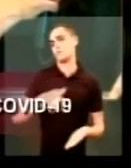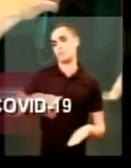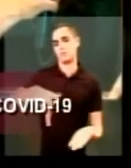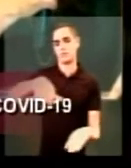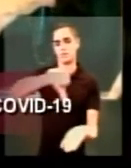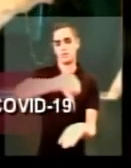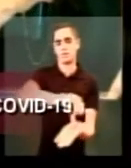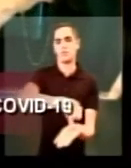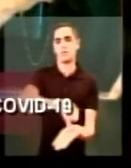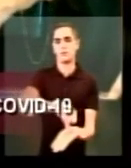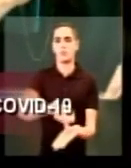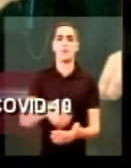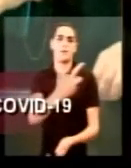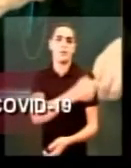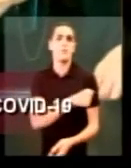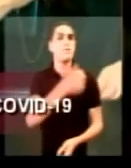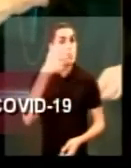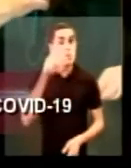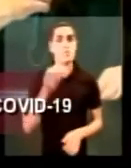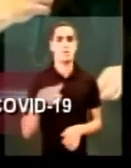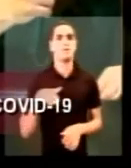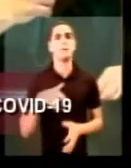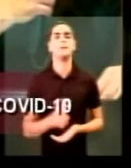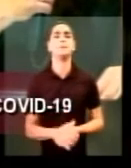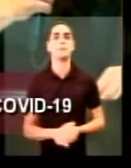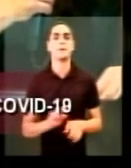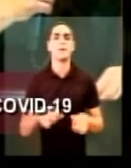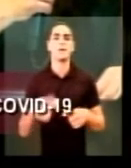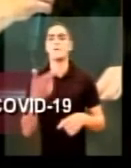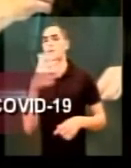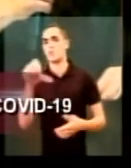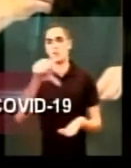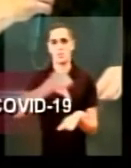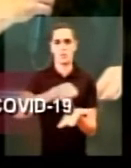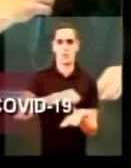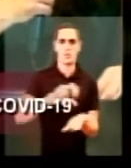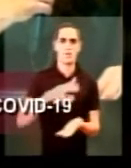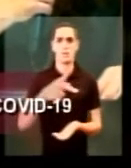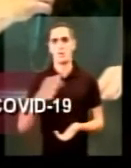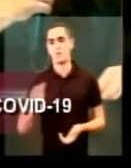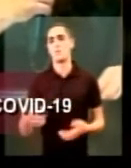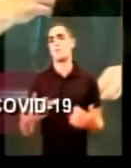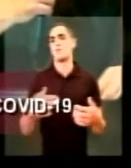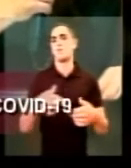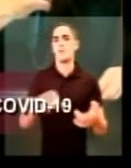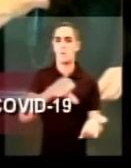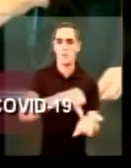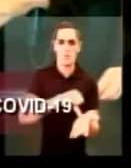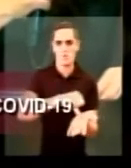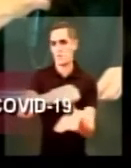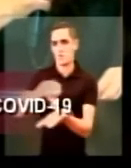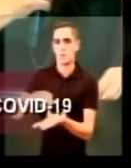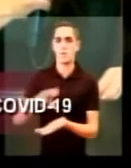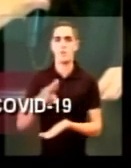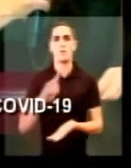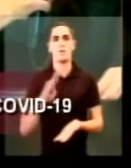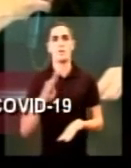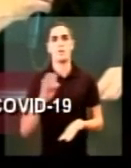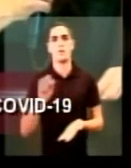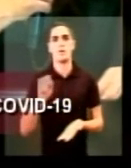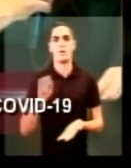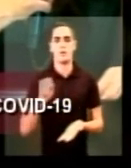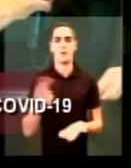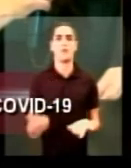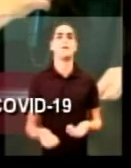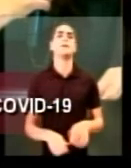nossas unidades básicas, unidades de pronto atendimento, a vacinação ocorrerá durante o horário de trabalho dessas pessoas. E também pensando